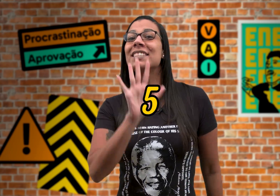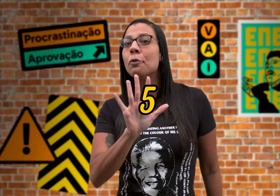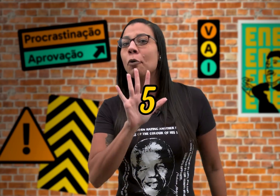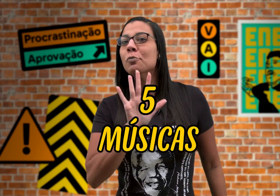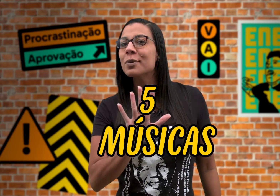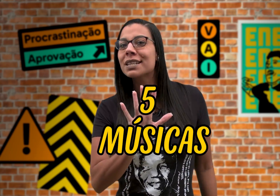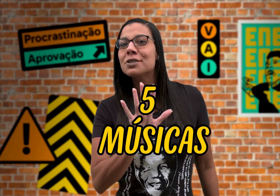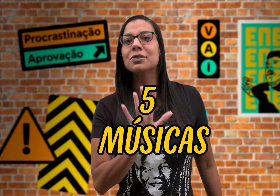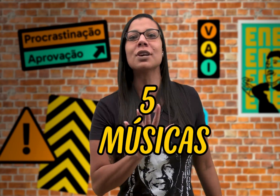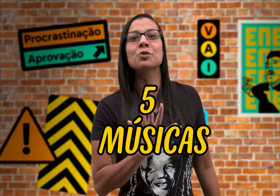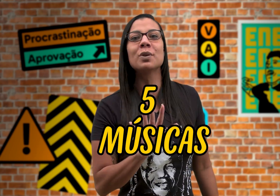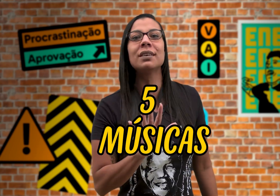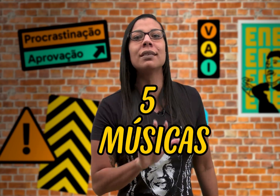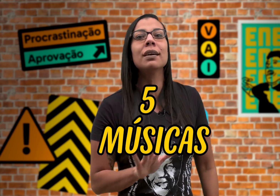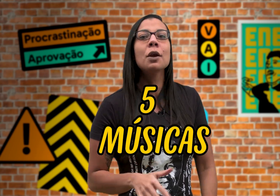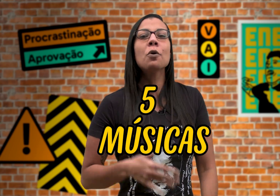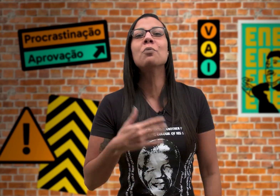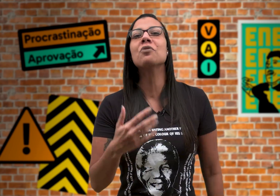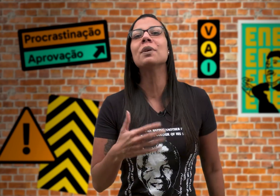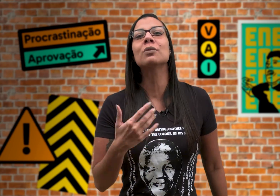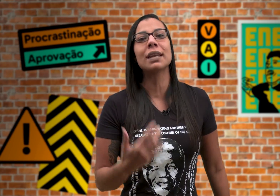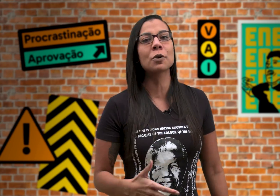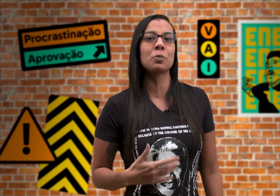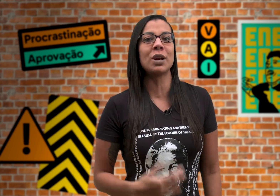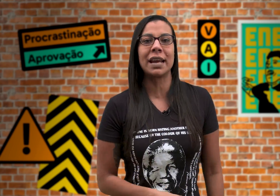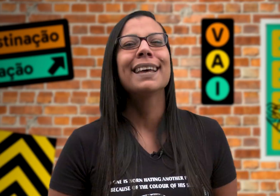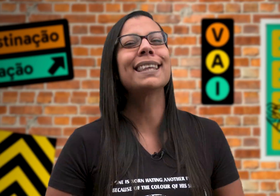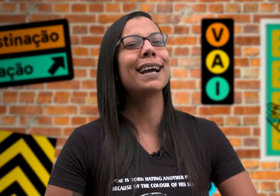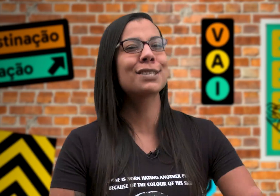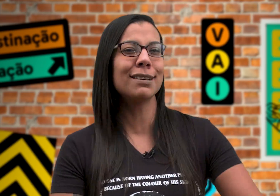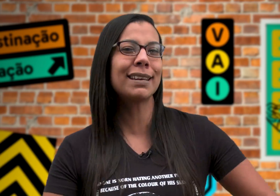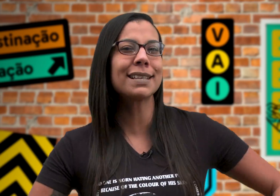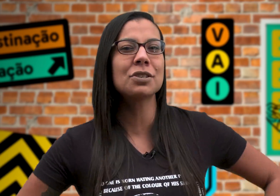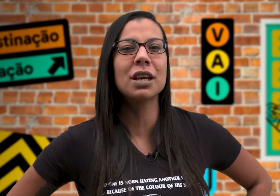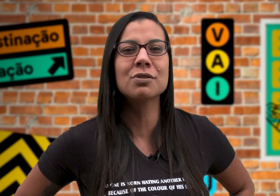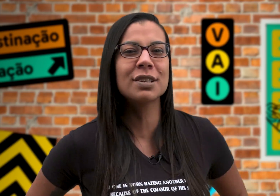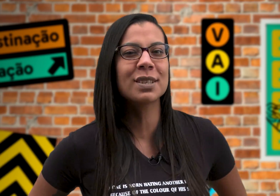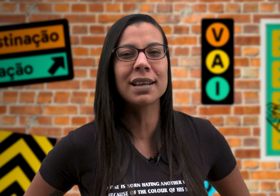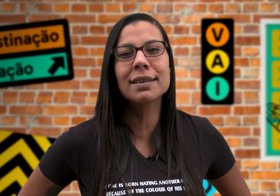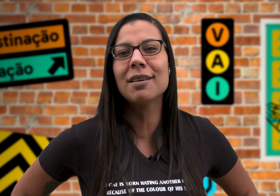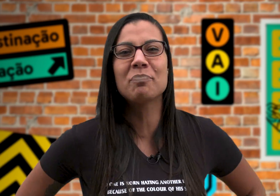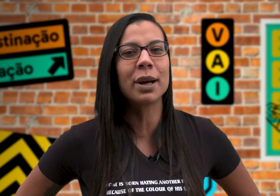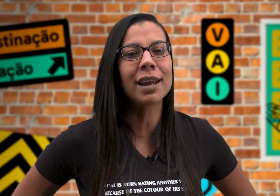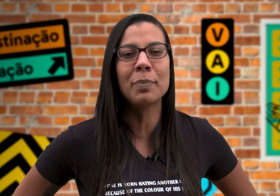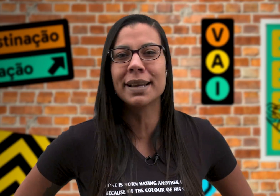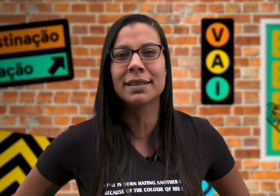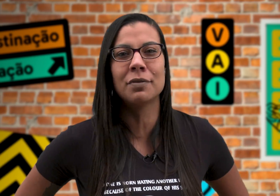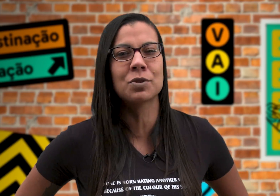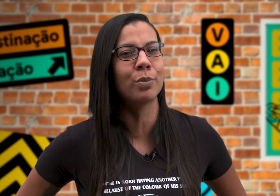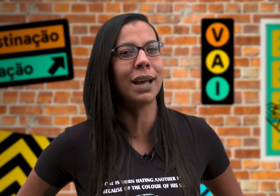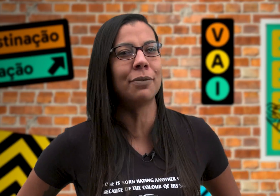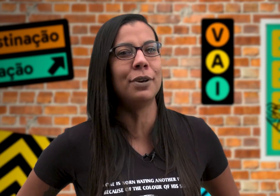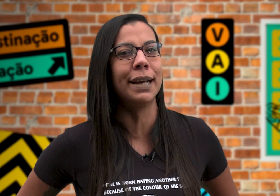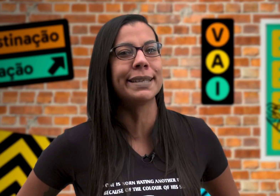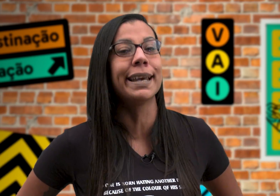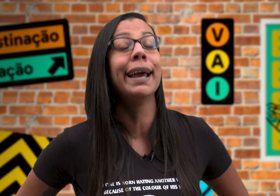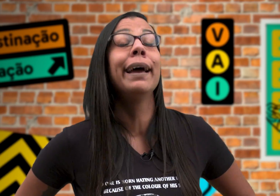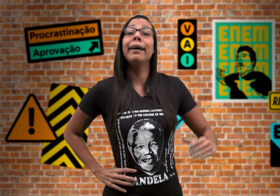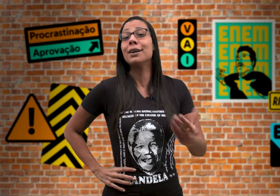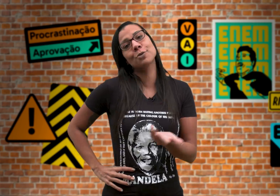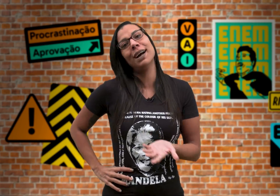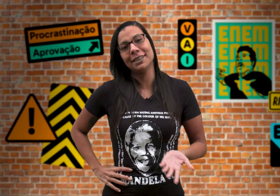indicar 5 músicas que te ajudam a entender o movimento negro pro Enem. Tá achando que essas questões sociais não podem aparecer no vestibular,